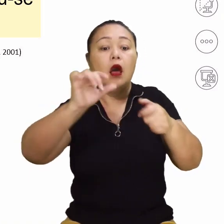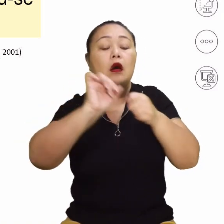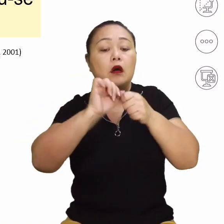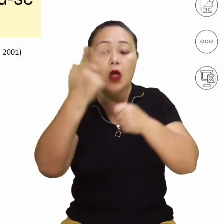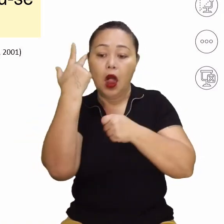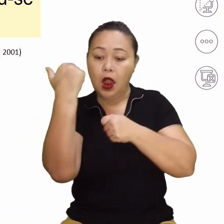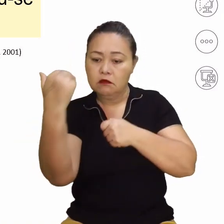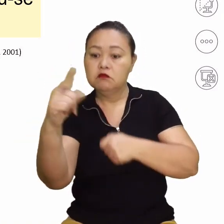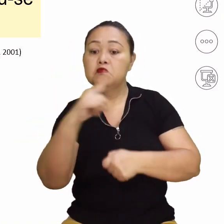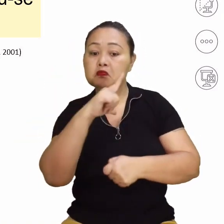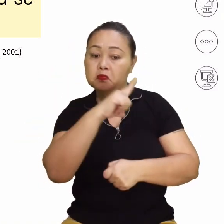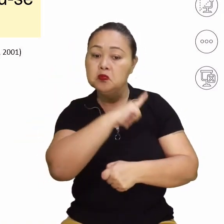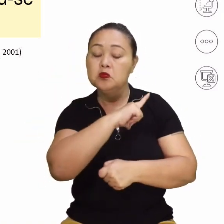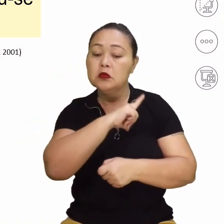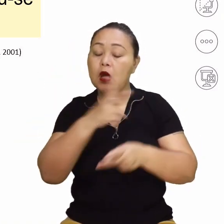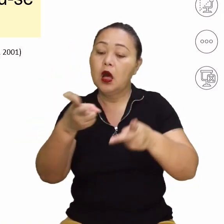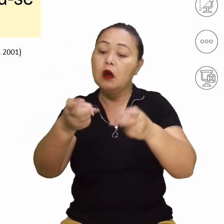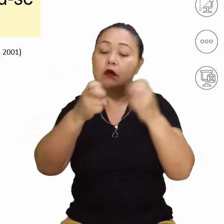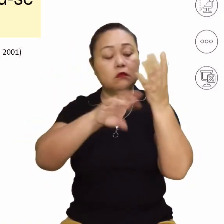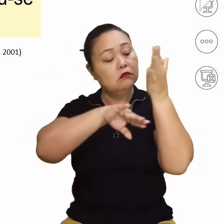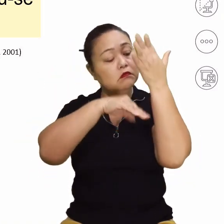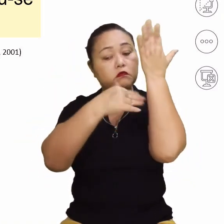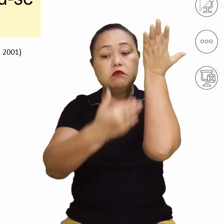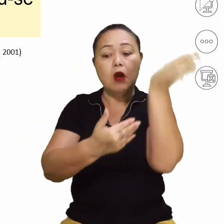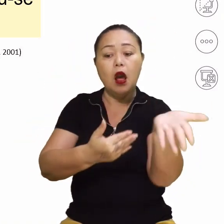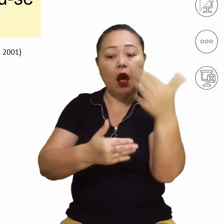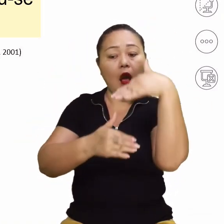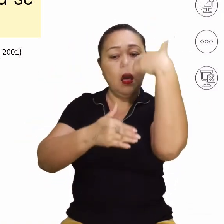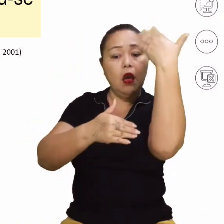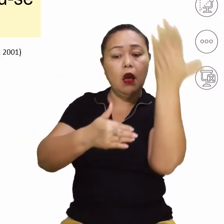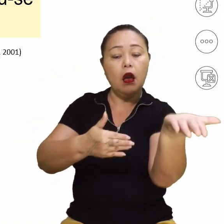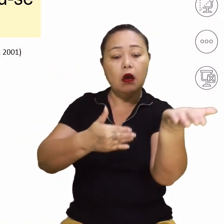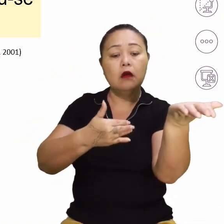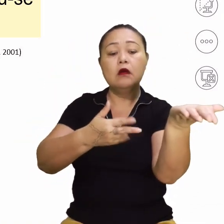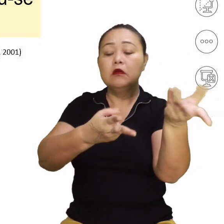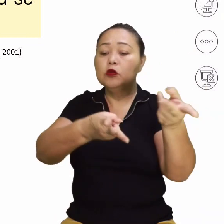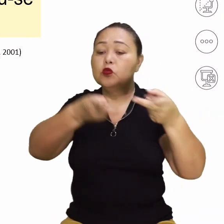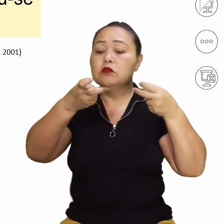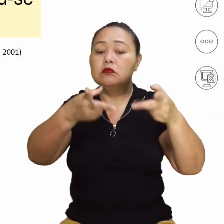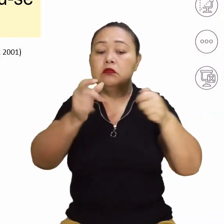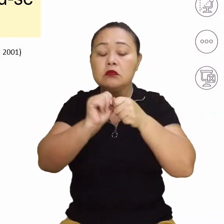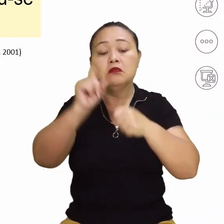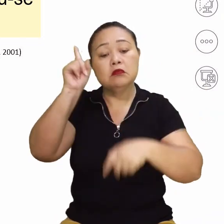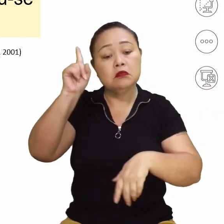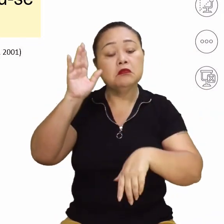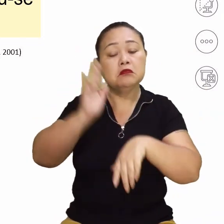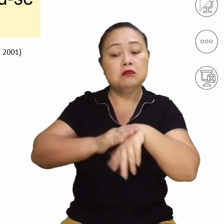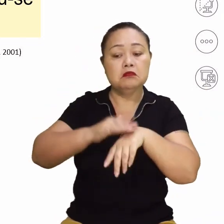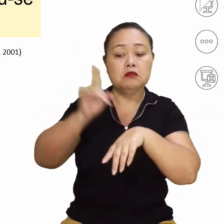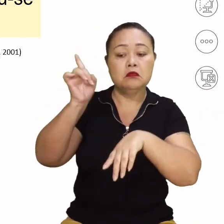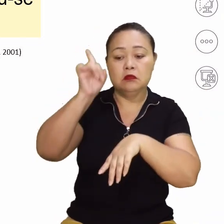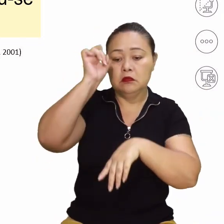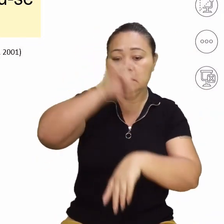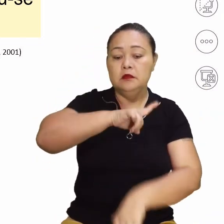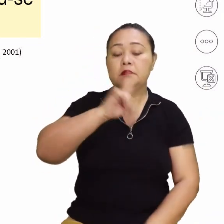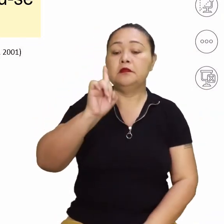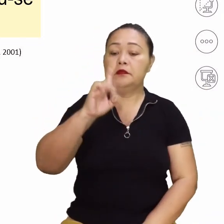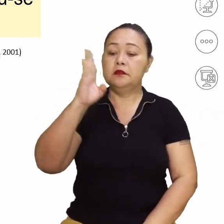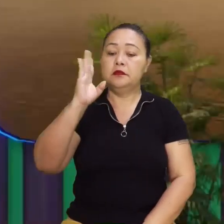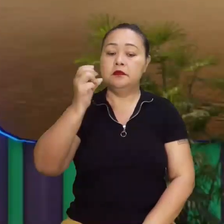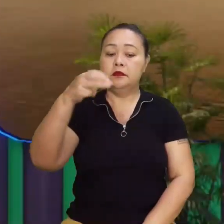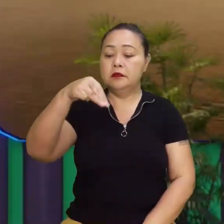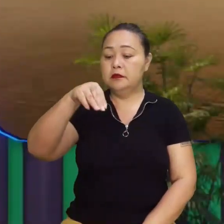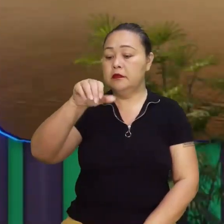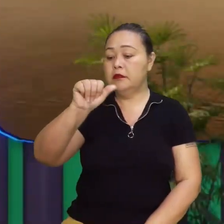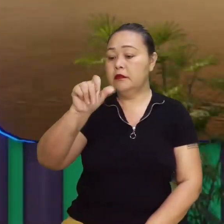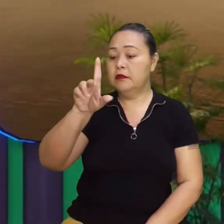Madeira tornou-se uma questão complexa E na verdade a questão da madeira